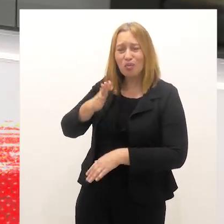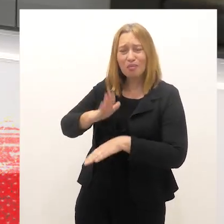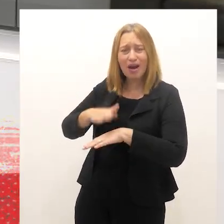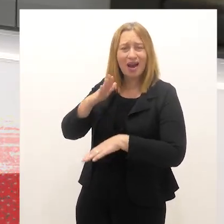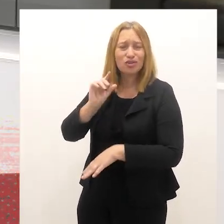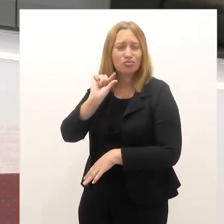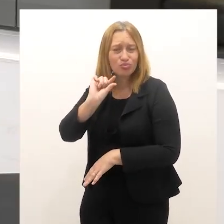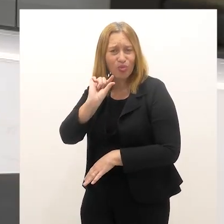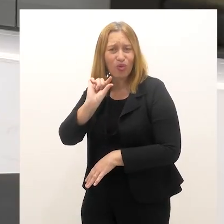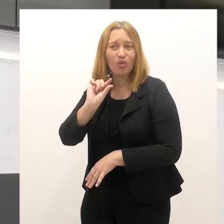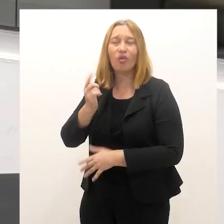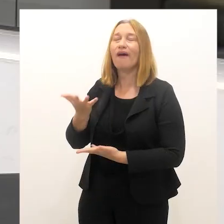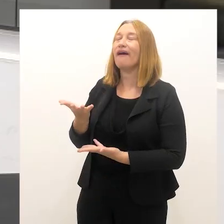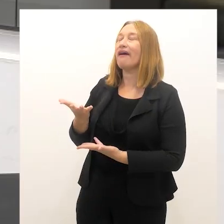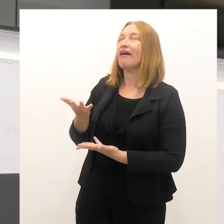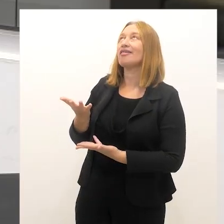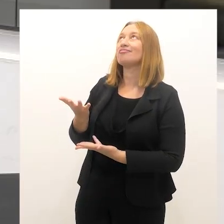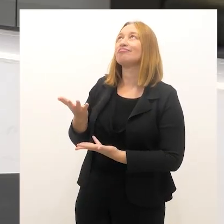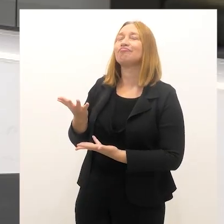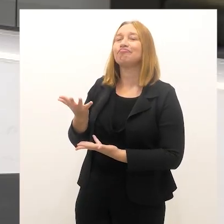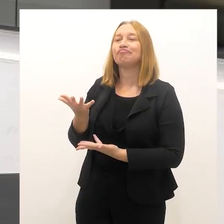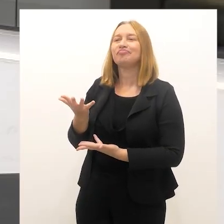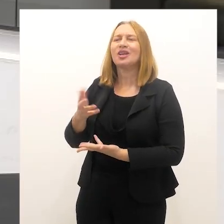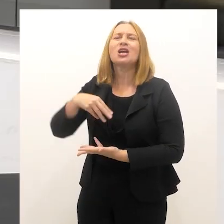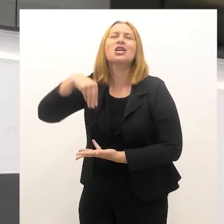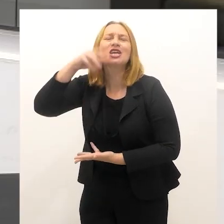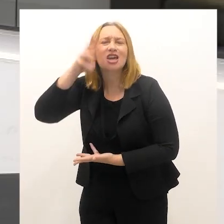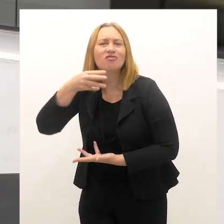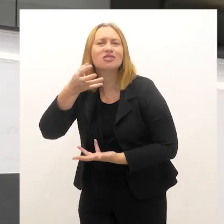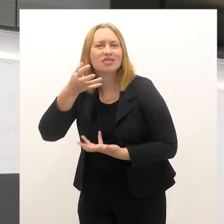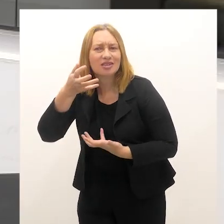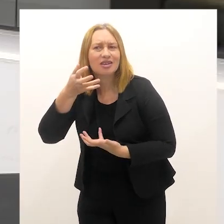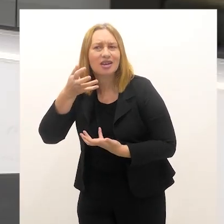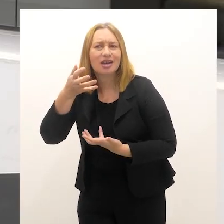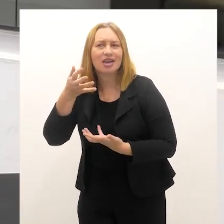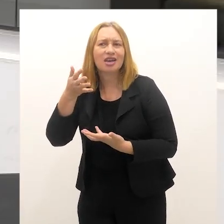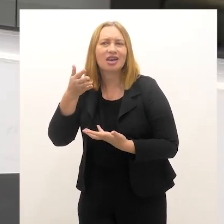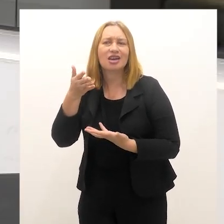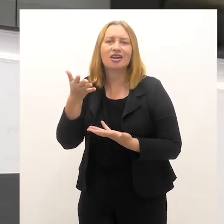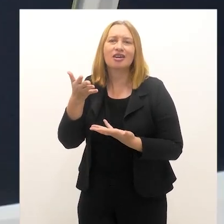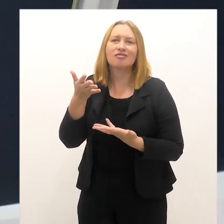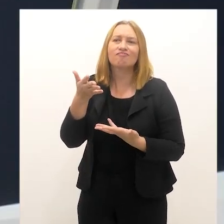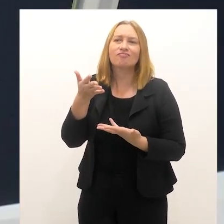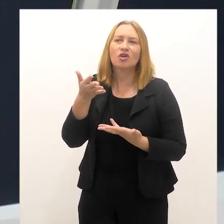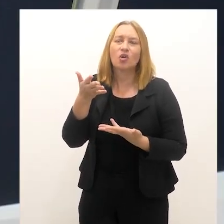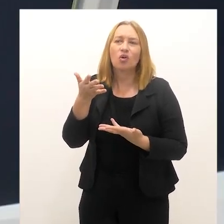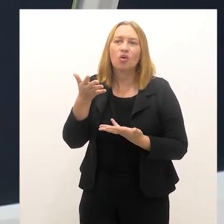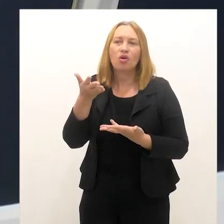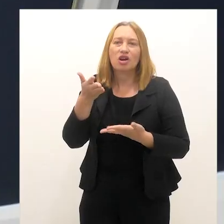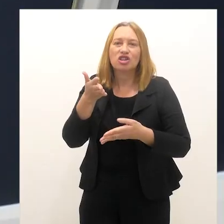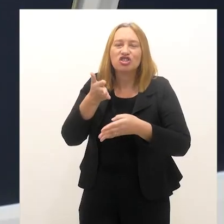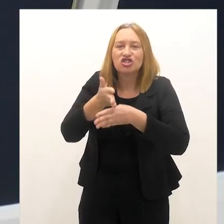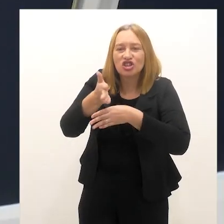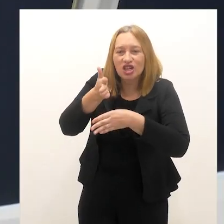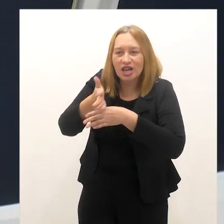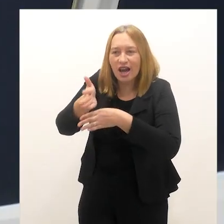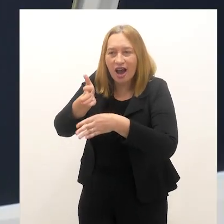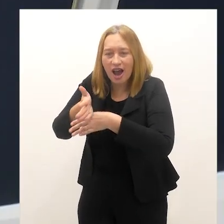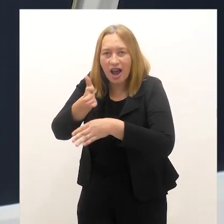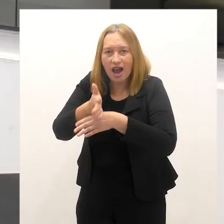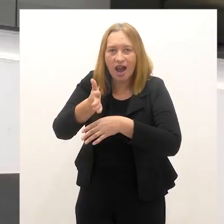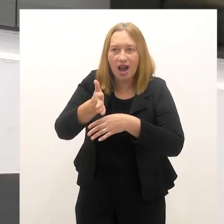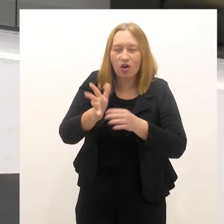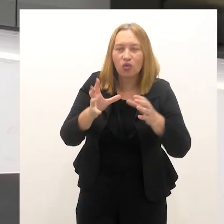mais sobre a quem você quer atingir com esse livro. Qual é a intenção? Quando